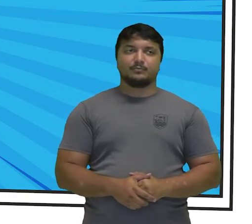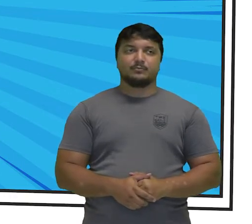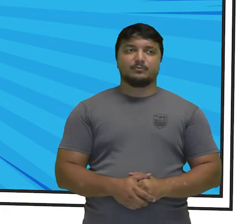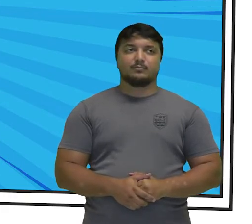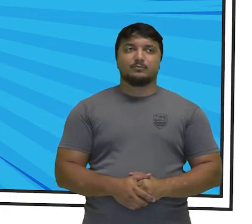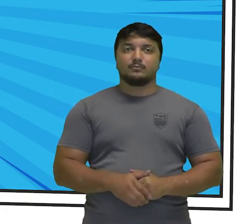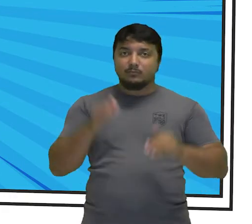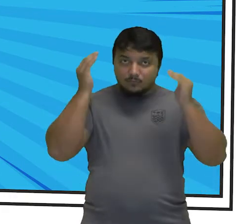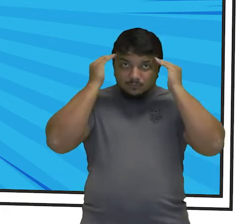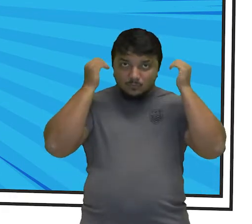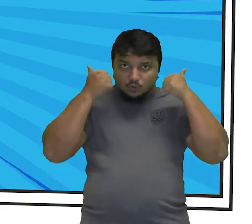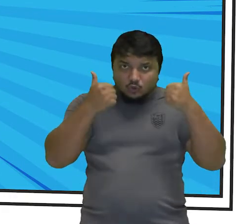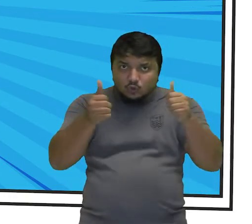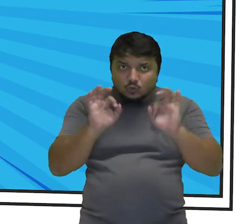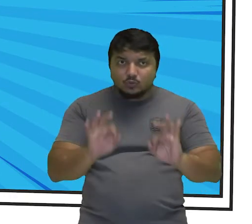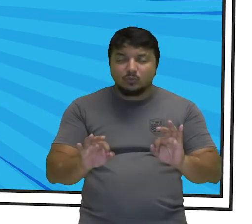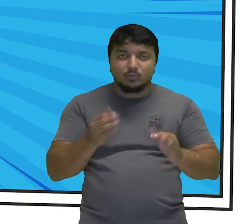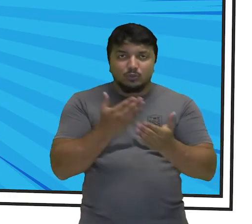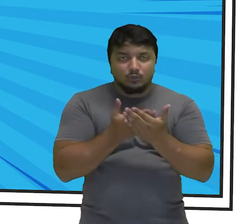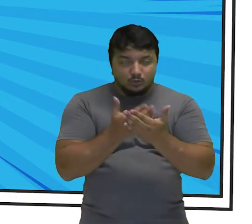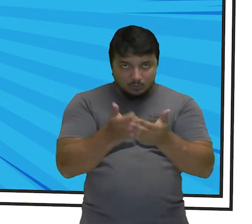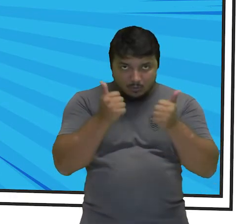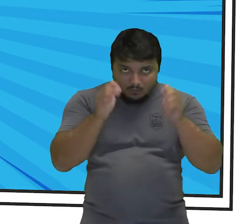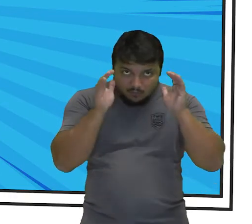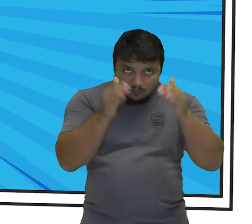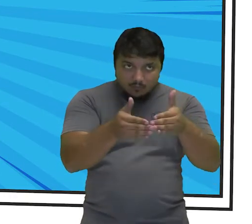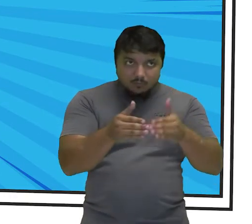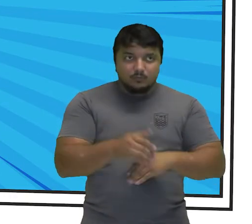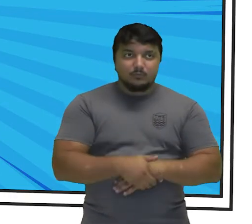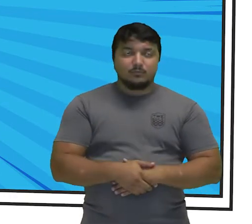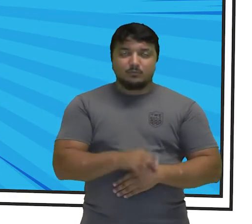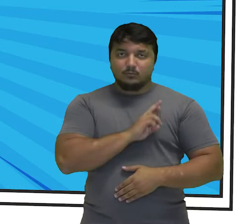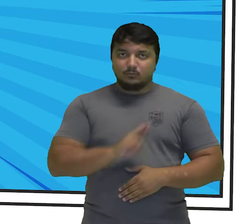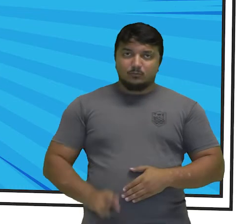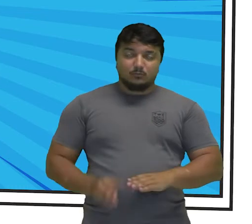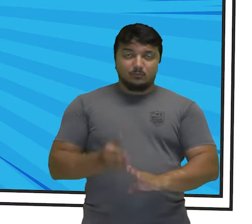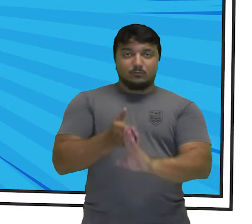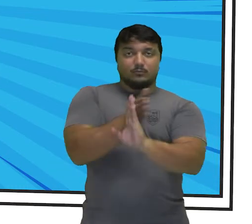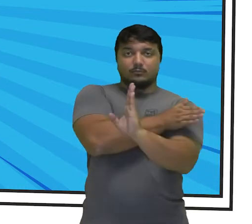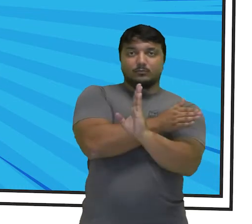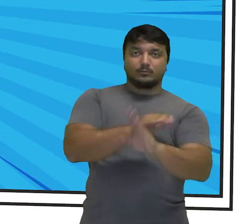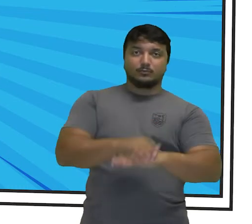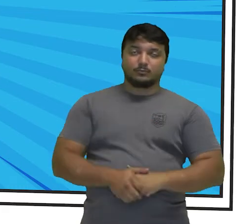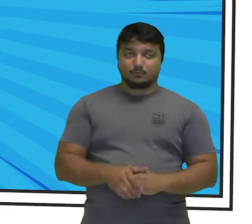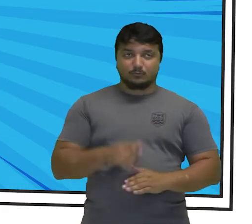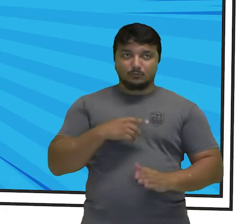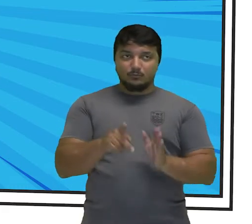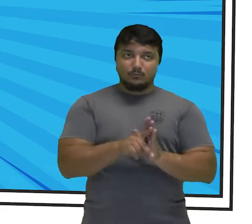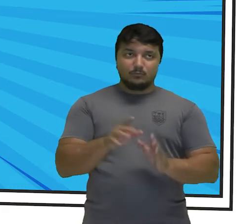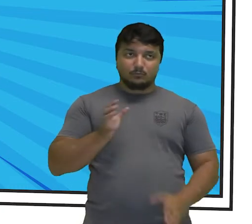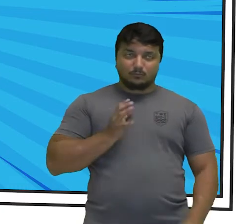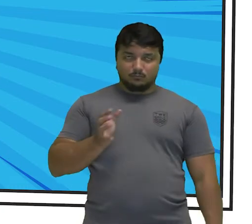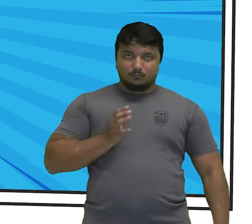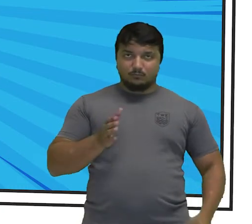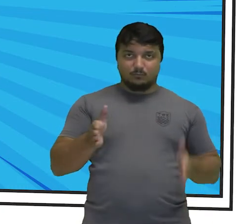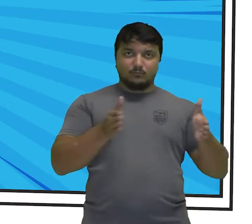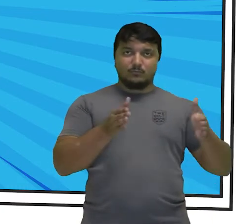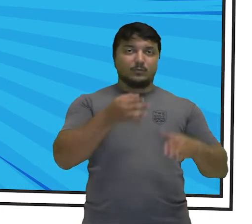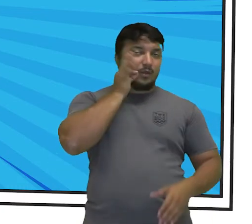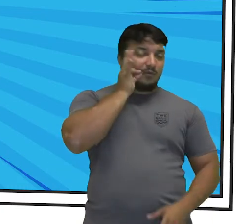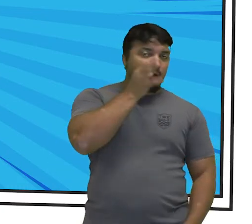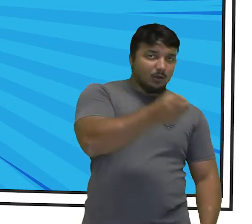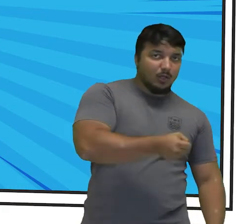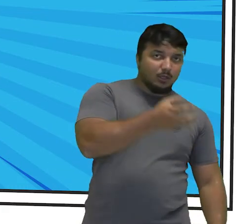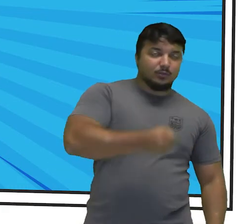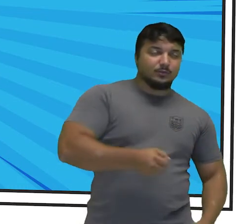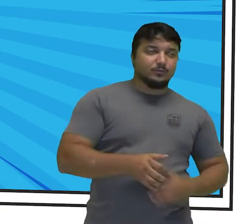Bem entendido? Estude bem essa parte de República Velha, principalmente a parte da República Oligárquica, que é exatamente o período do café com